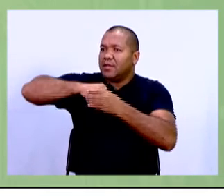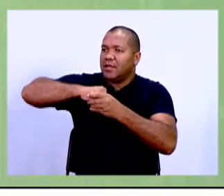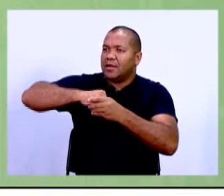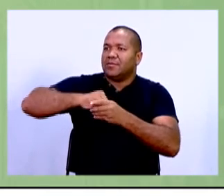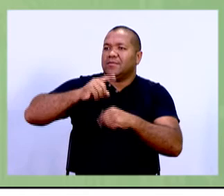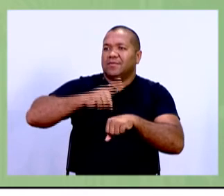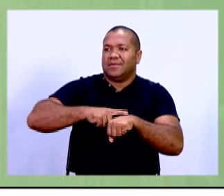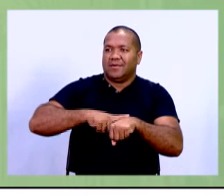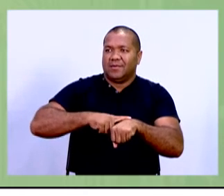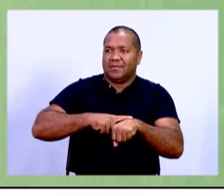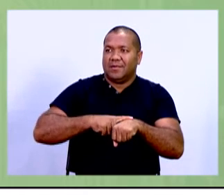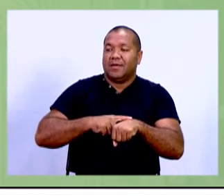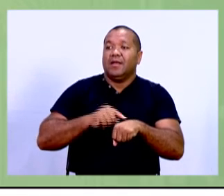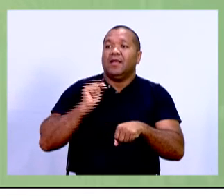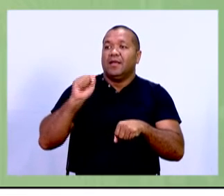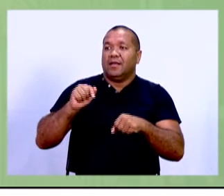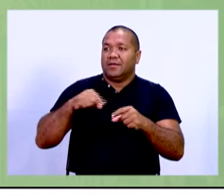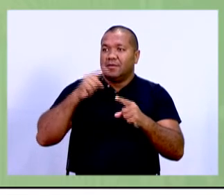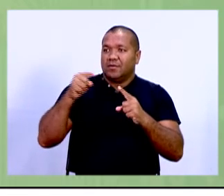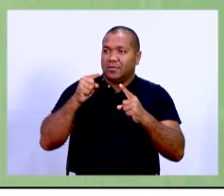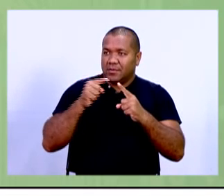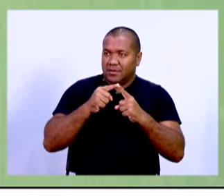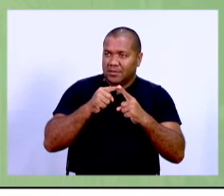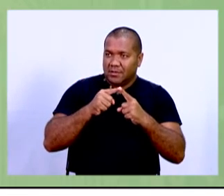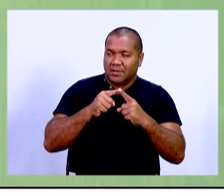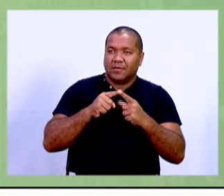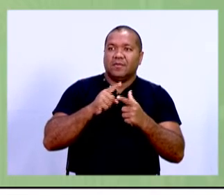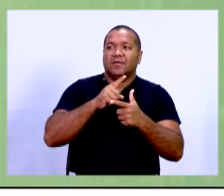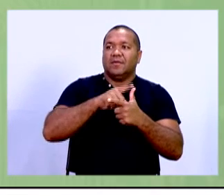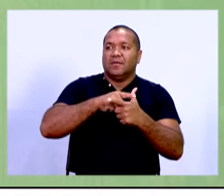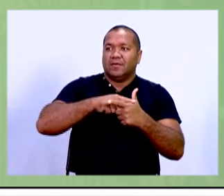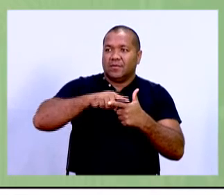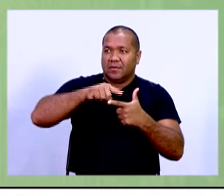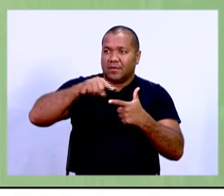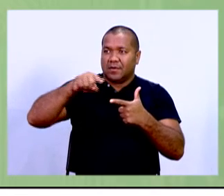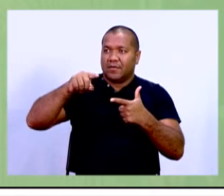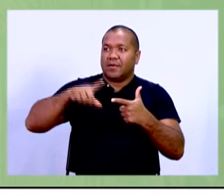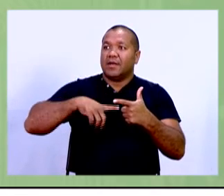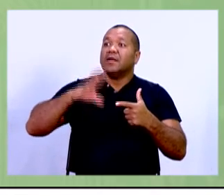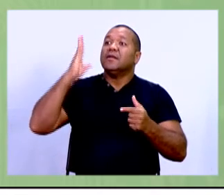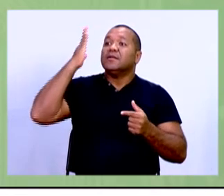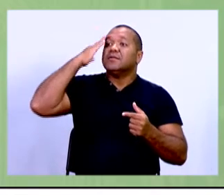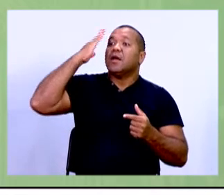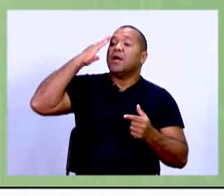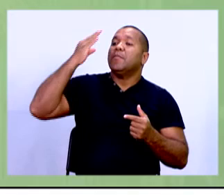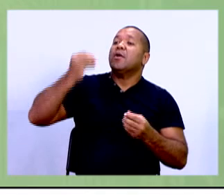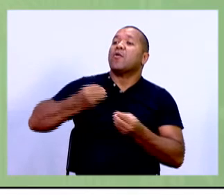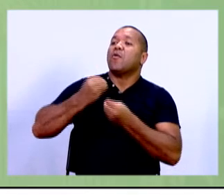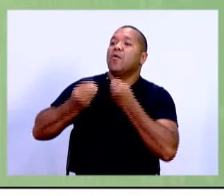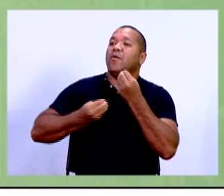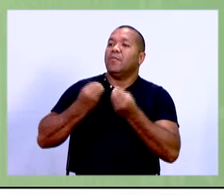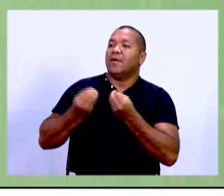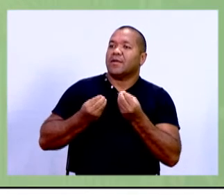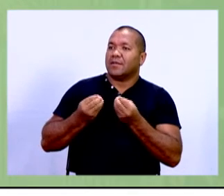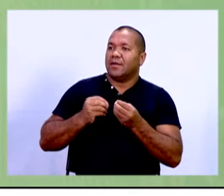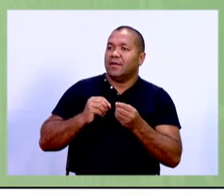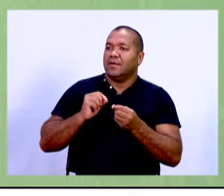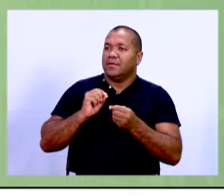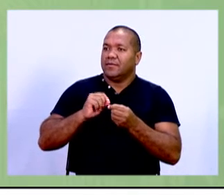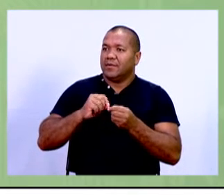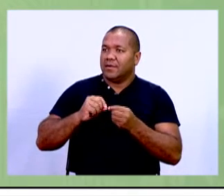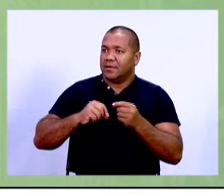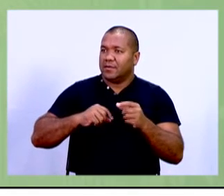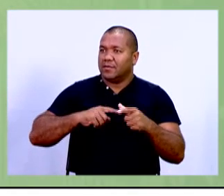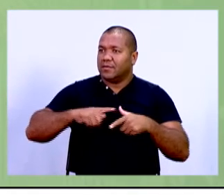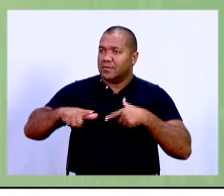sprint. Então, esse é o objetivo do nosso gráfico de burn down. Controlar como está sendo